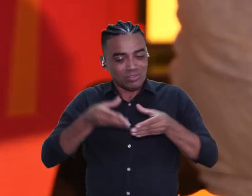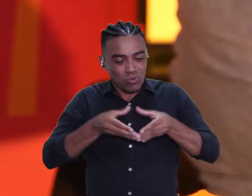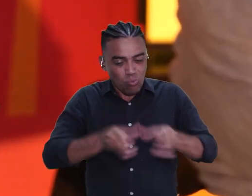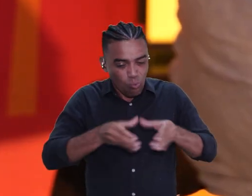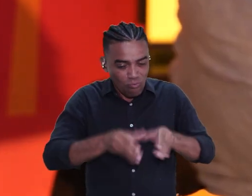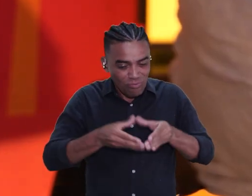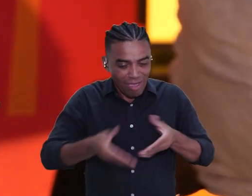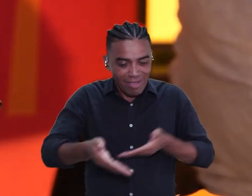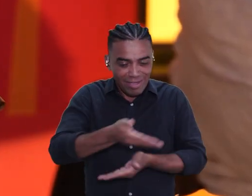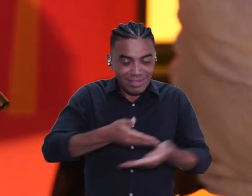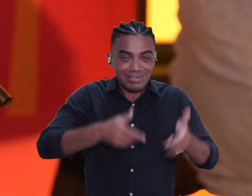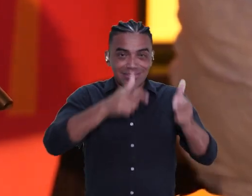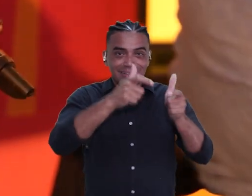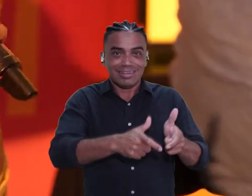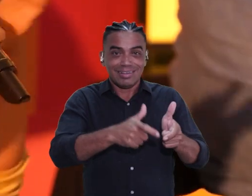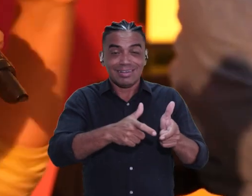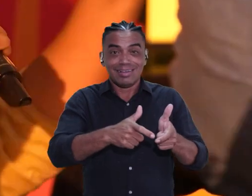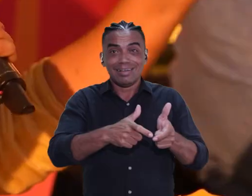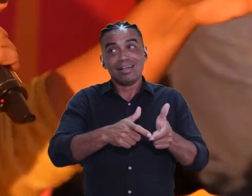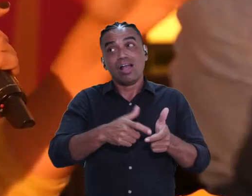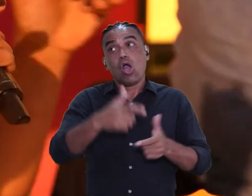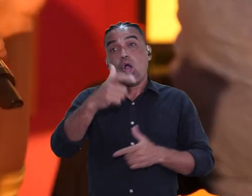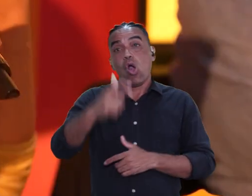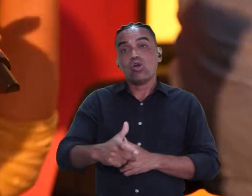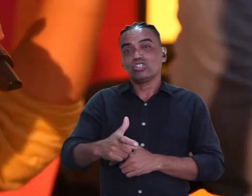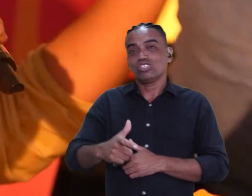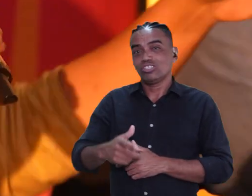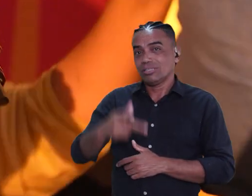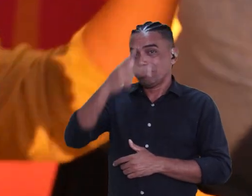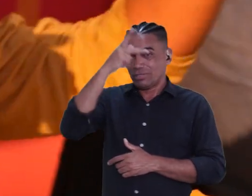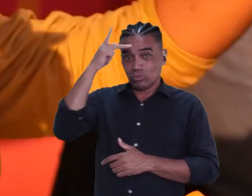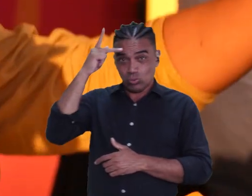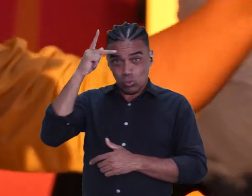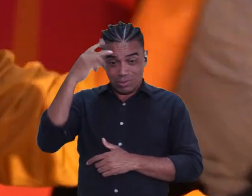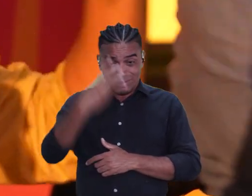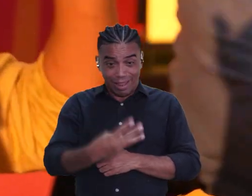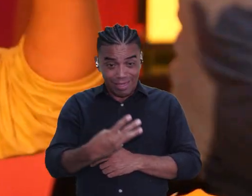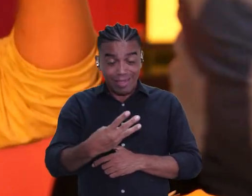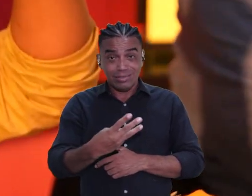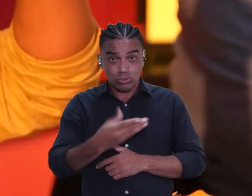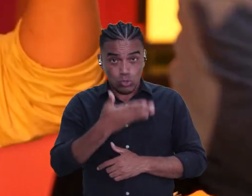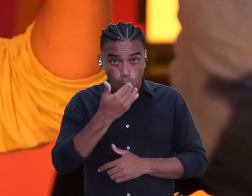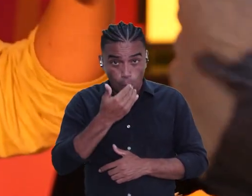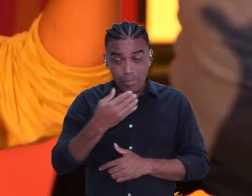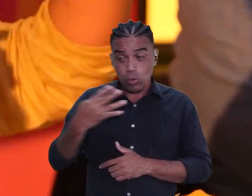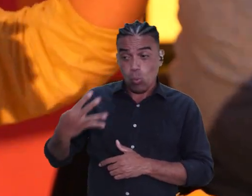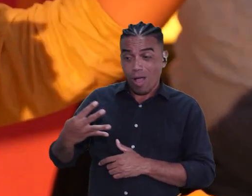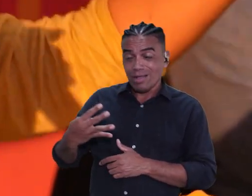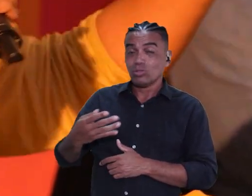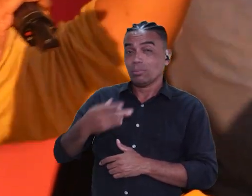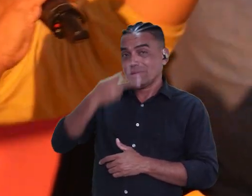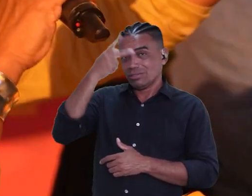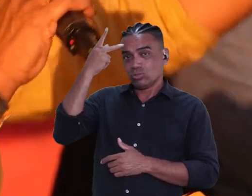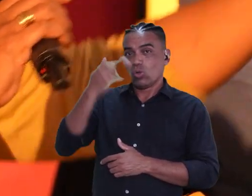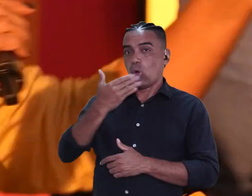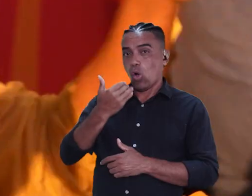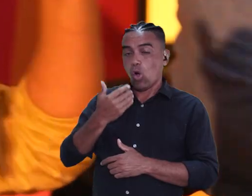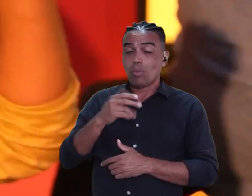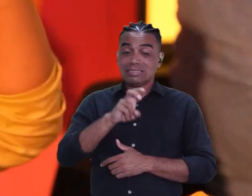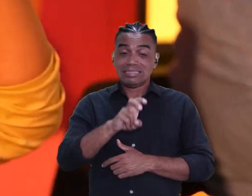convivência comunitária, de onde comem 3, comem 4, onde comem 5,